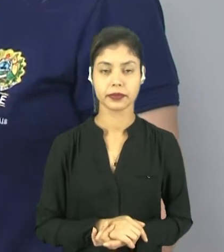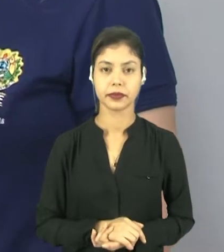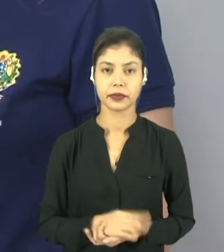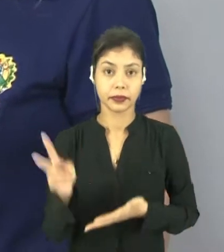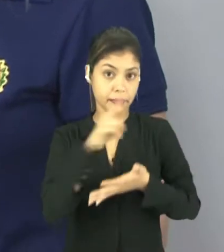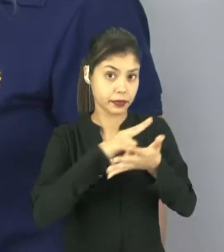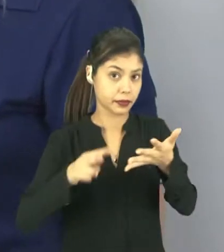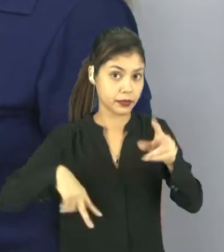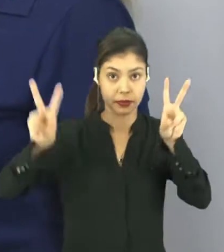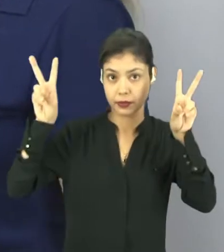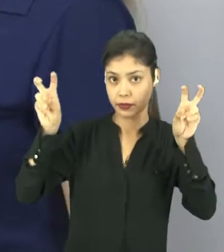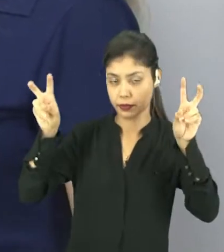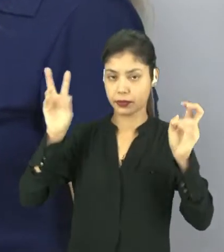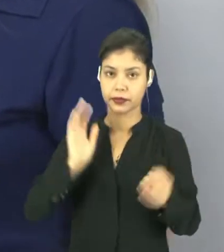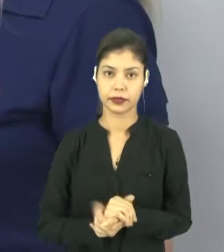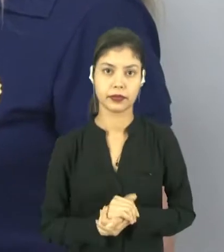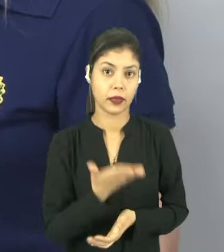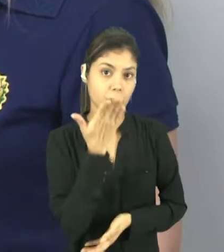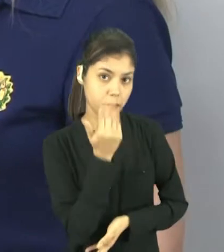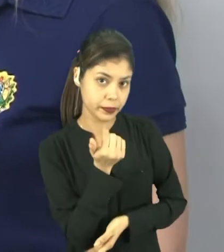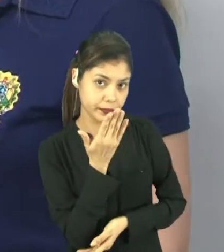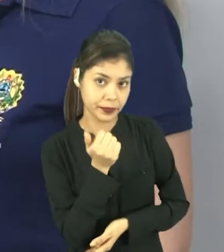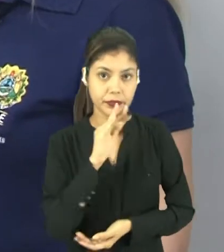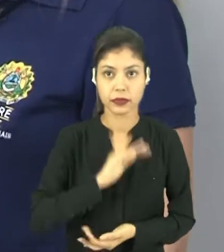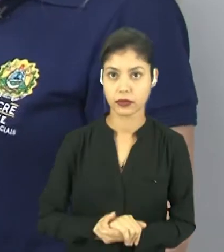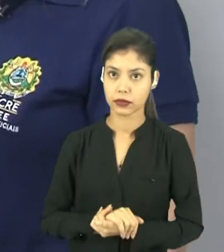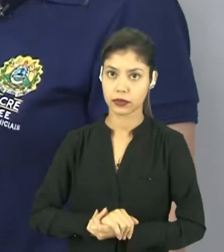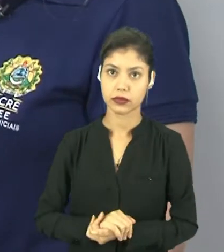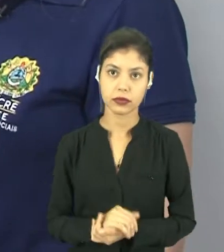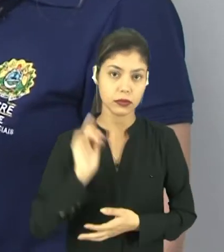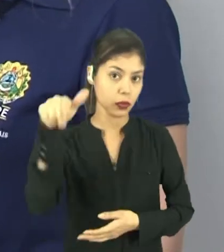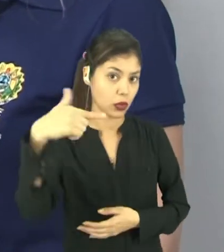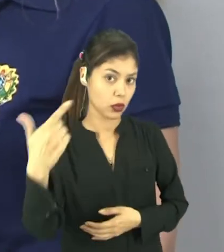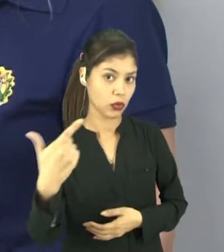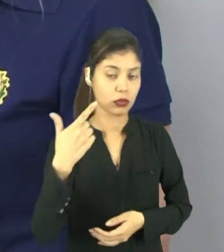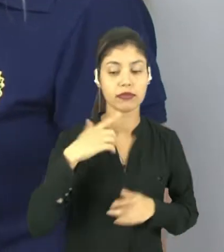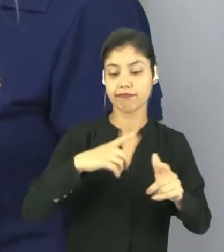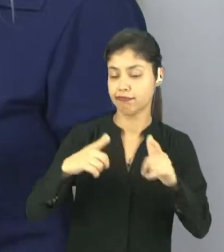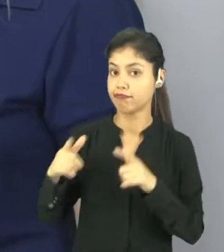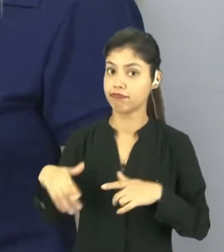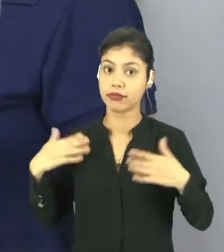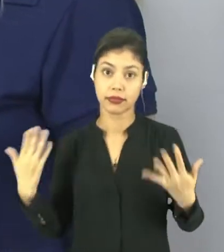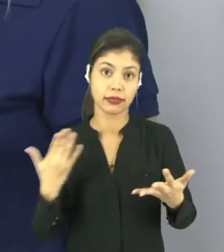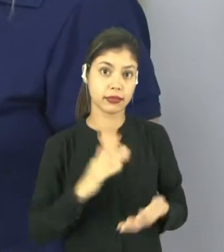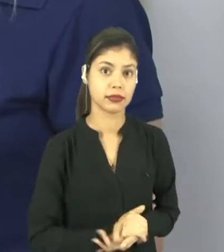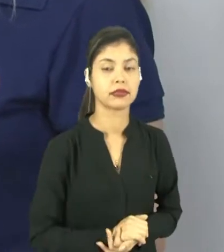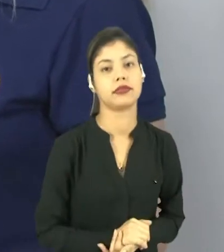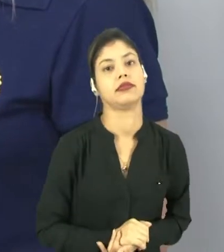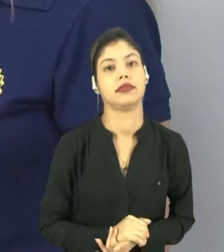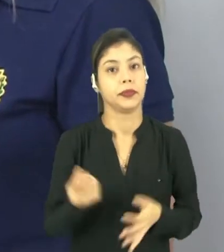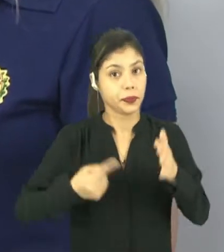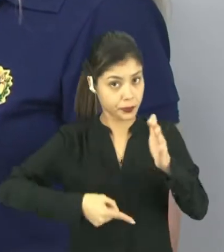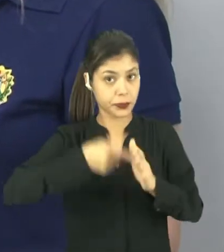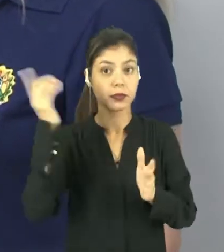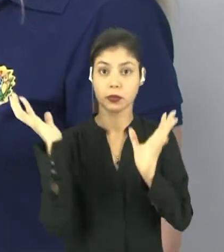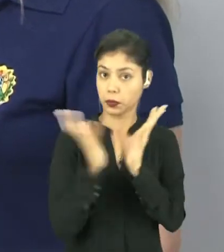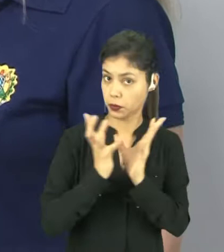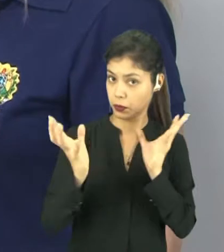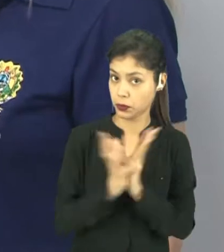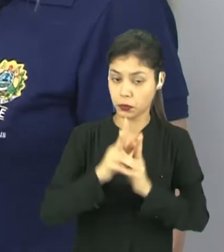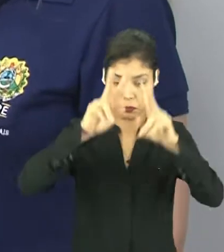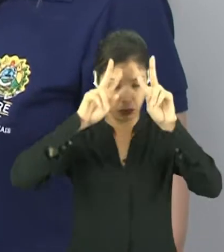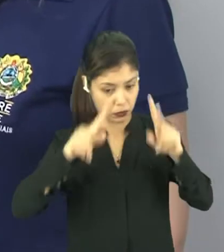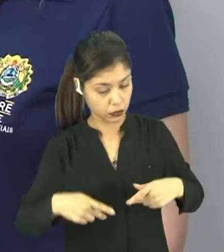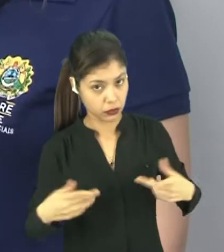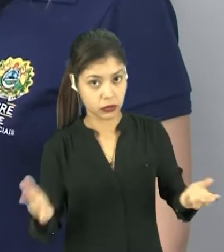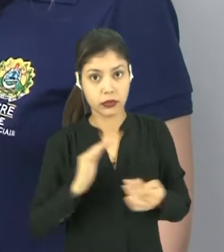A leitura do título: Alimentação em outros tempos. Os primeiros grupos